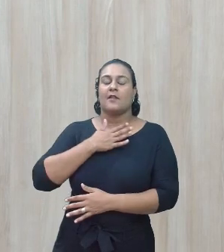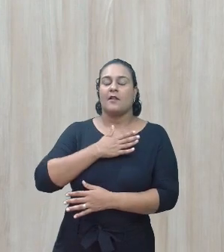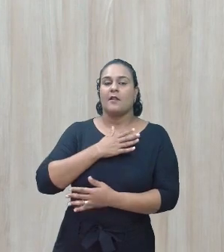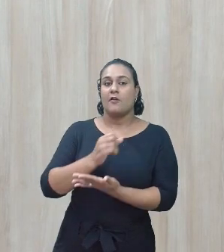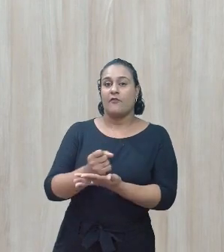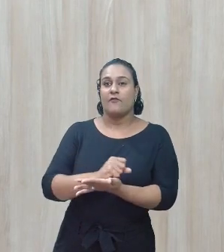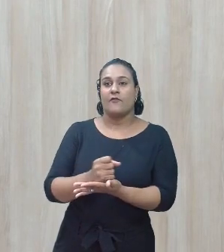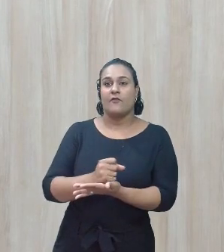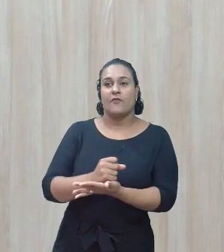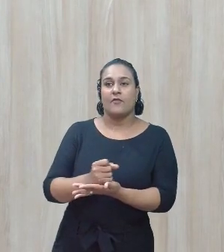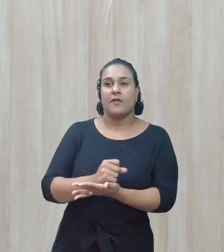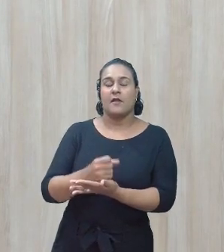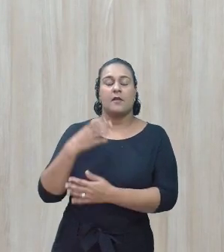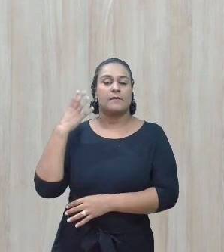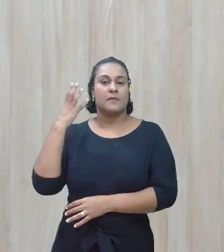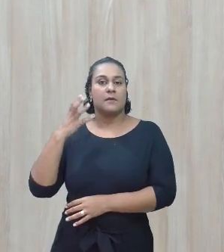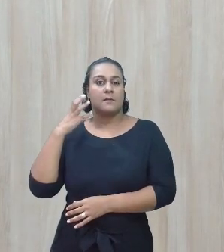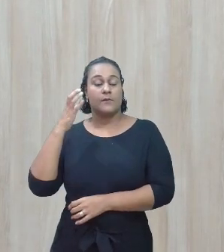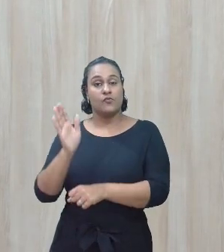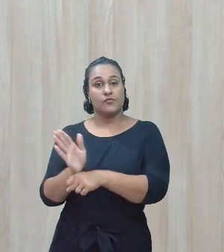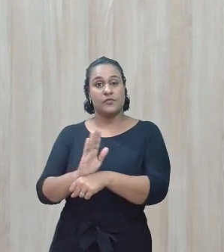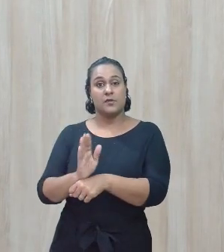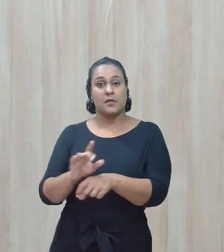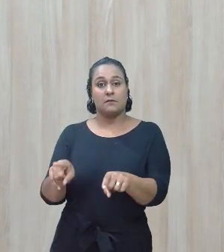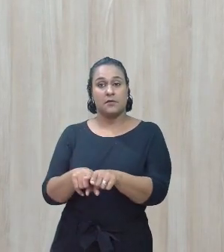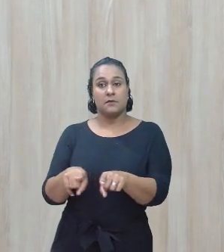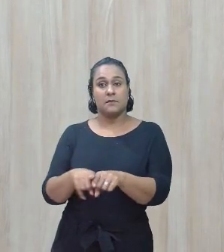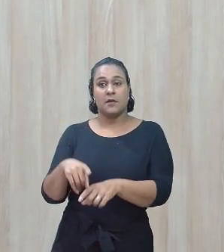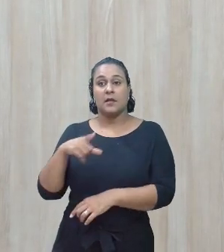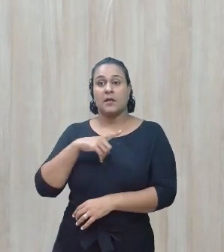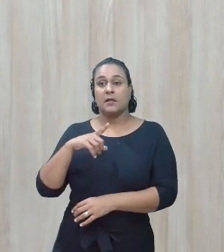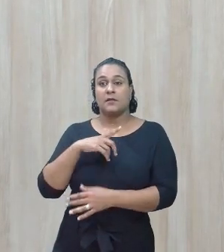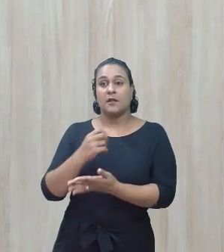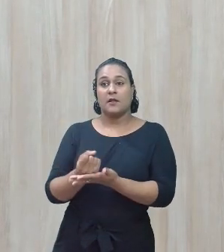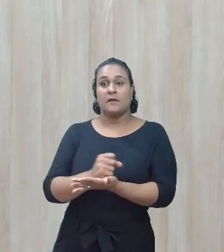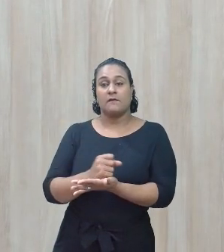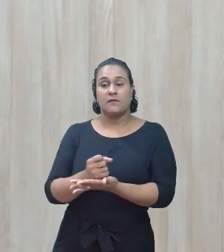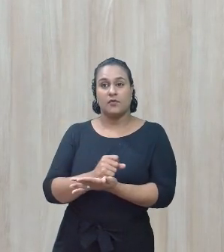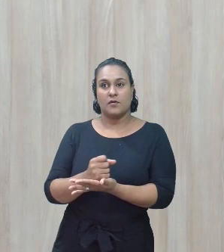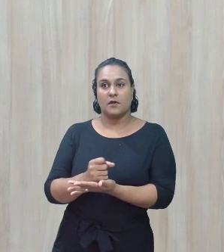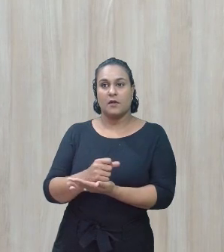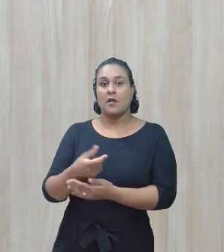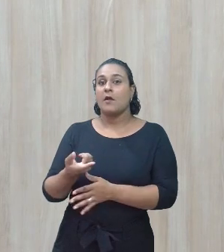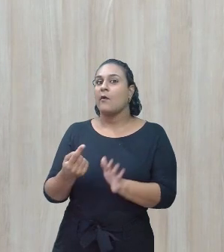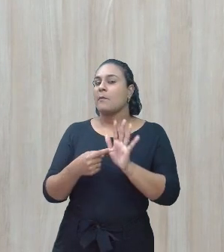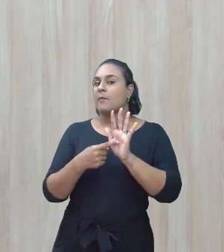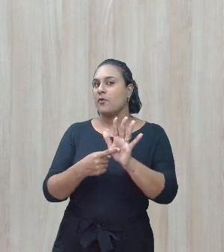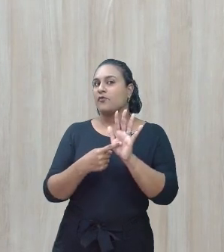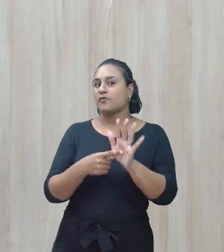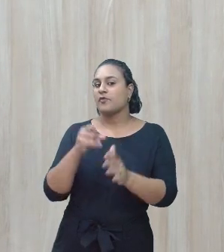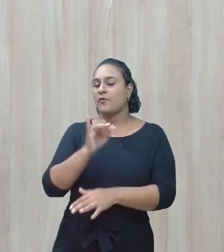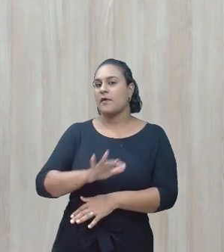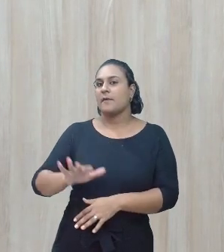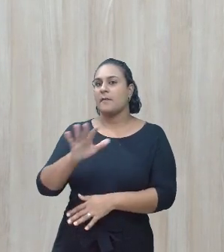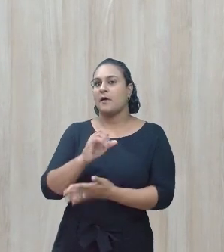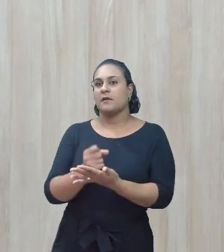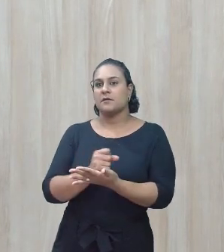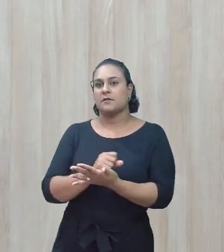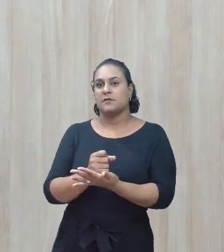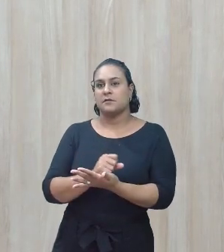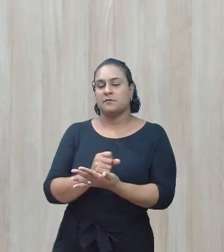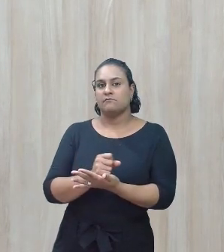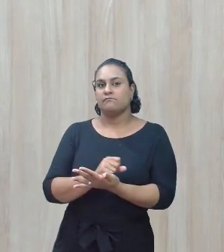e em relação à música. Aqui a gente tem os videogames. Eu coloquei um controlezinho aqui, mas a legenda já coloca